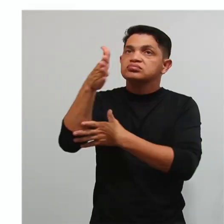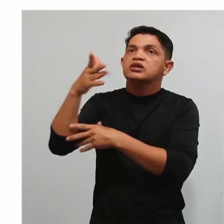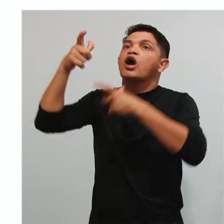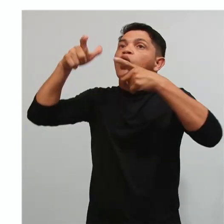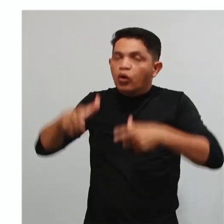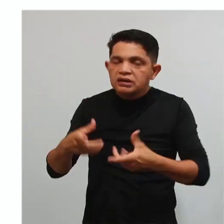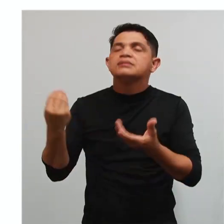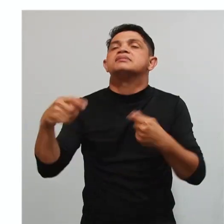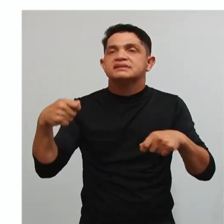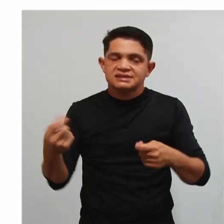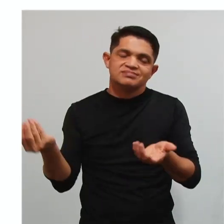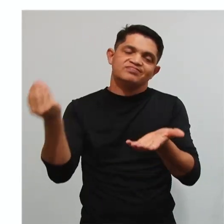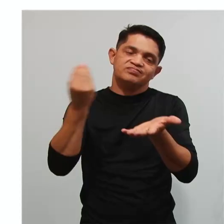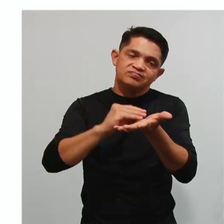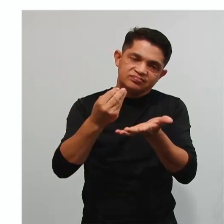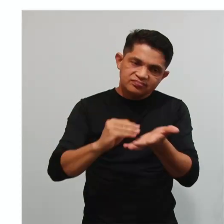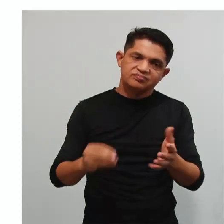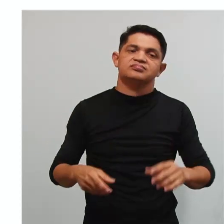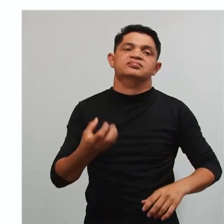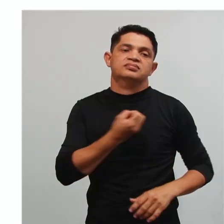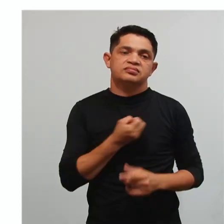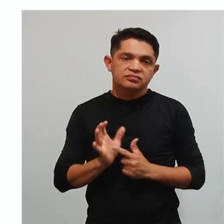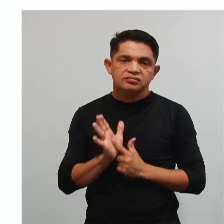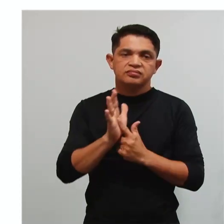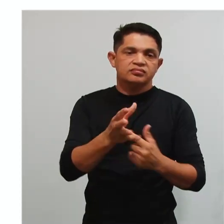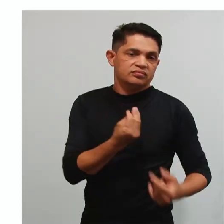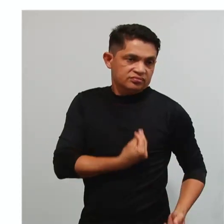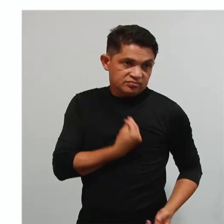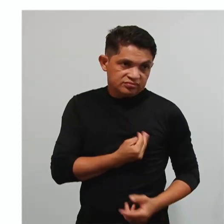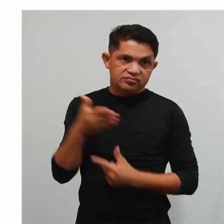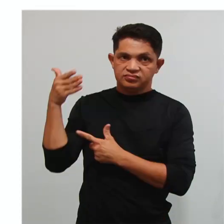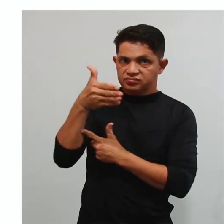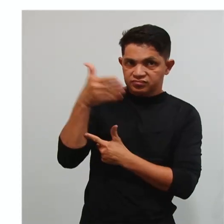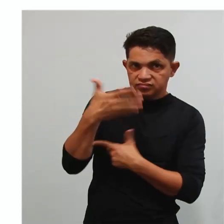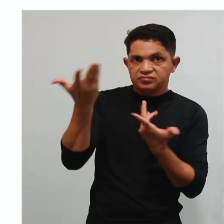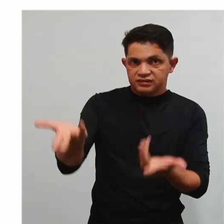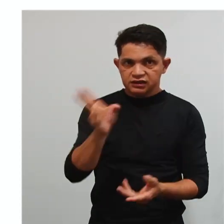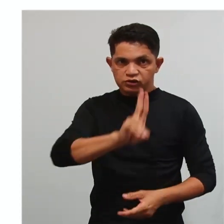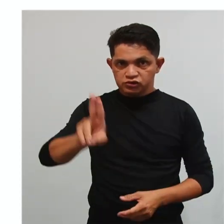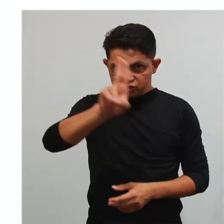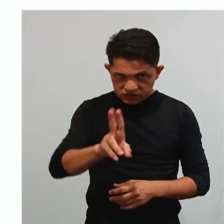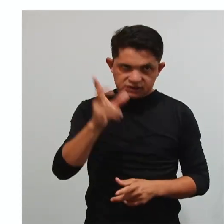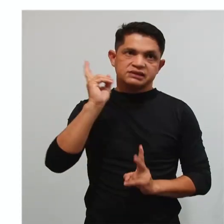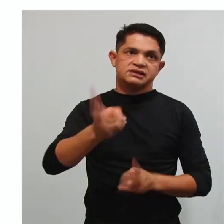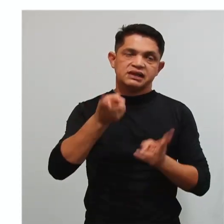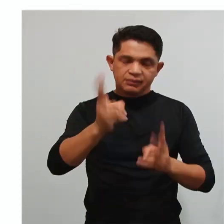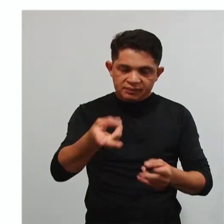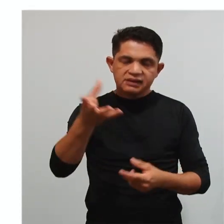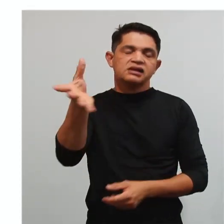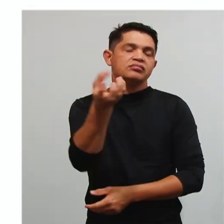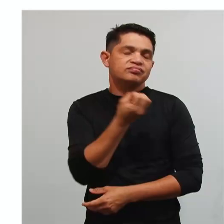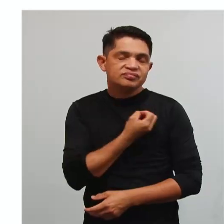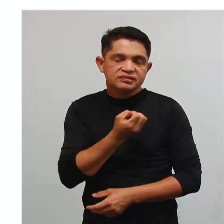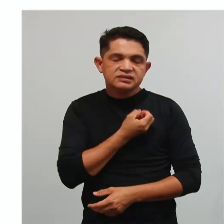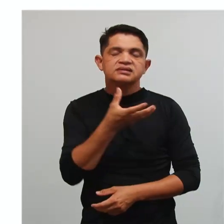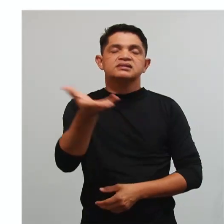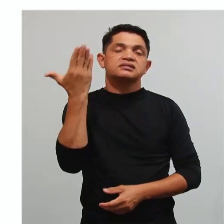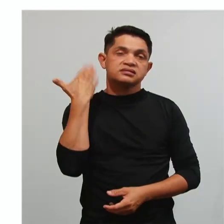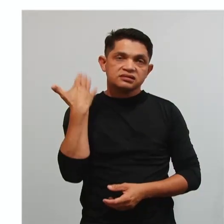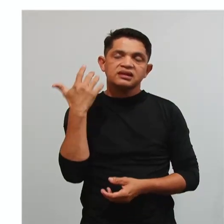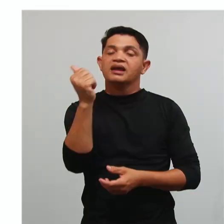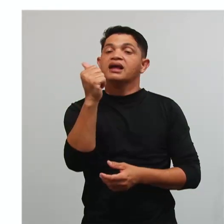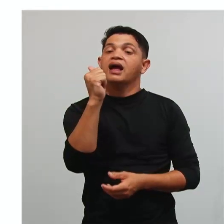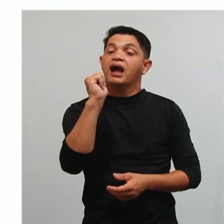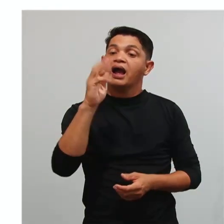seguintes membros sobre a presidência. Quem é que está presidindo a reunião? Utilizando sempre verbos no passado. Por quê? Porque a